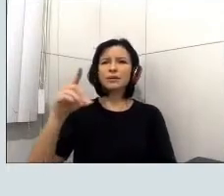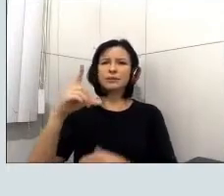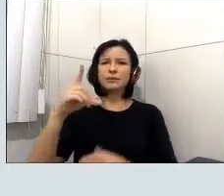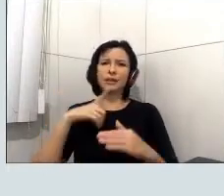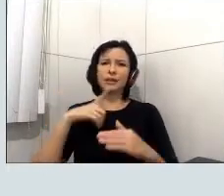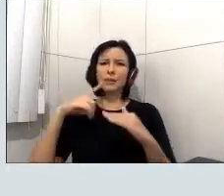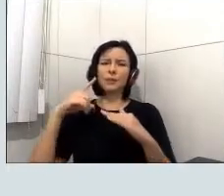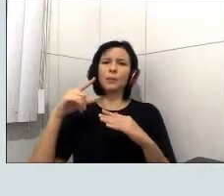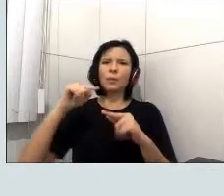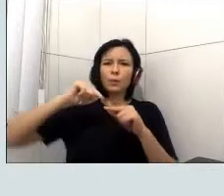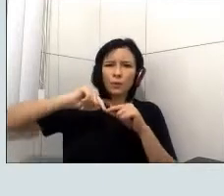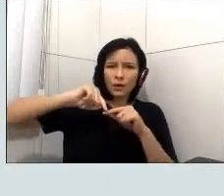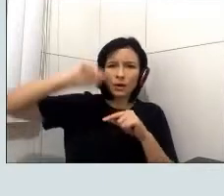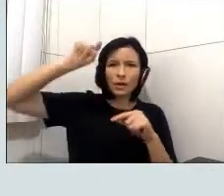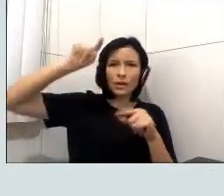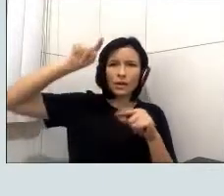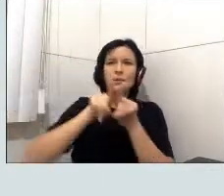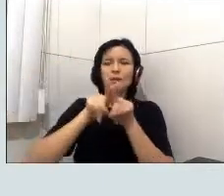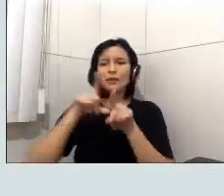né?